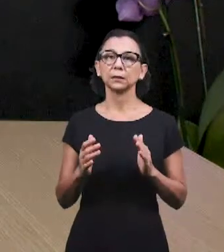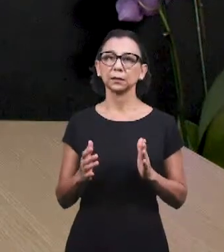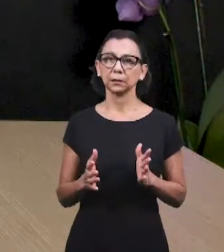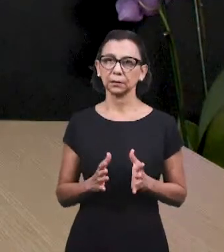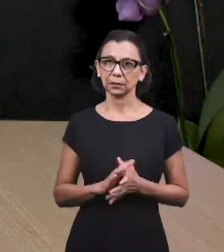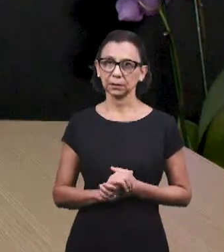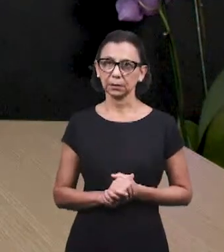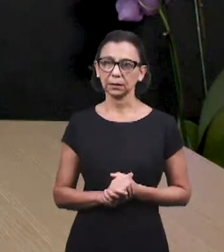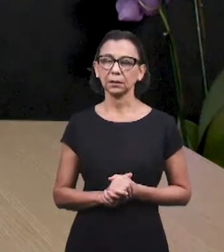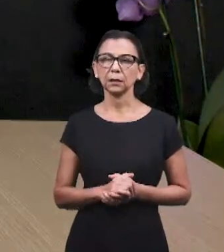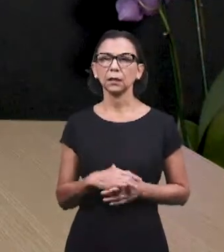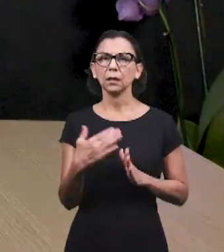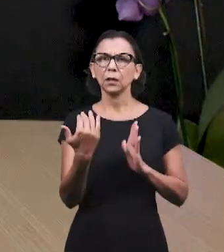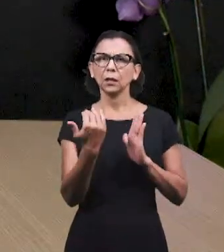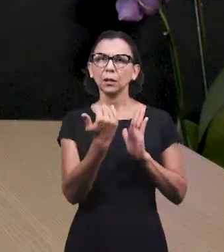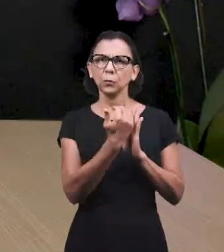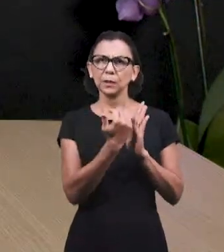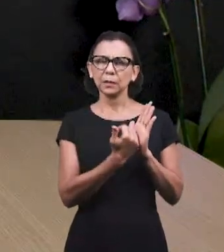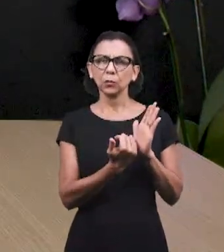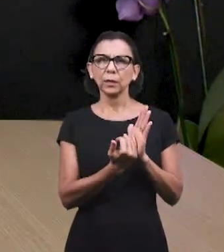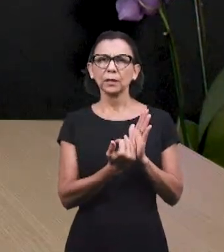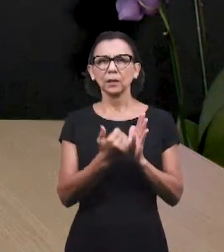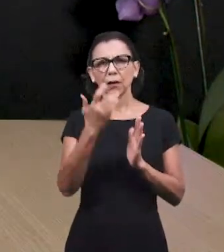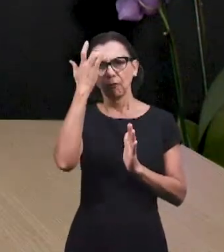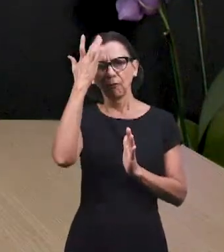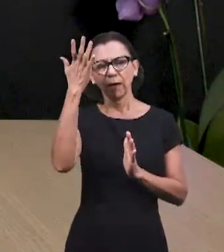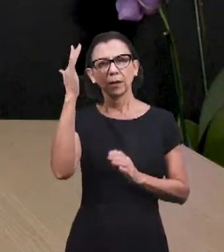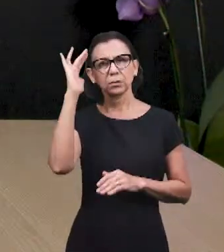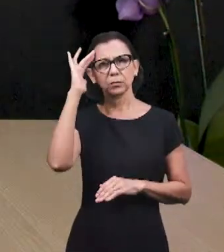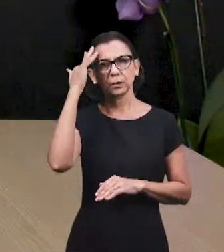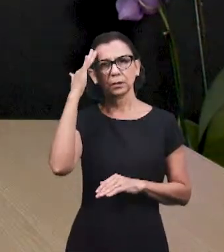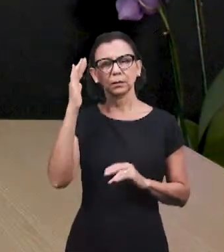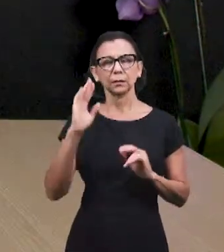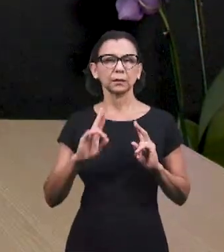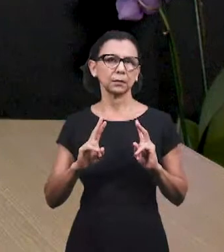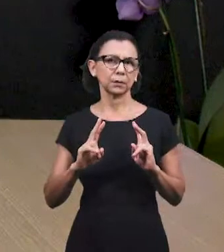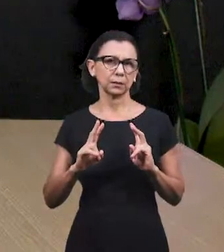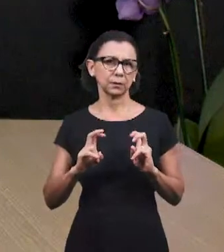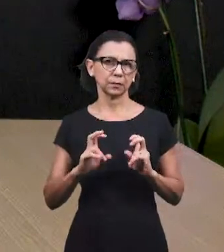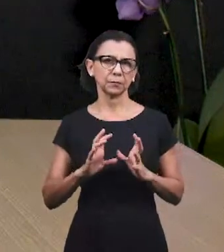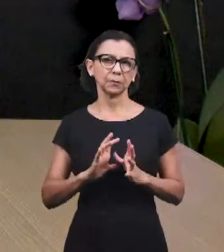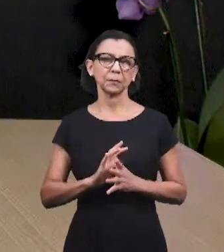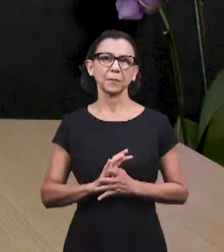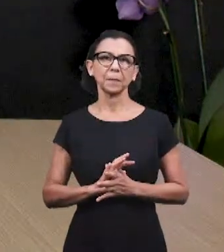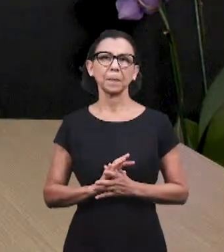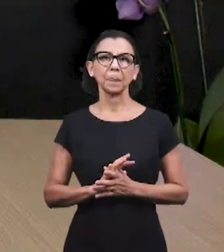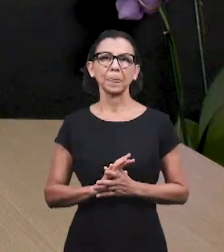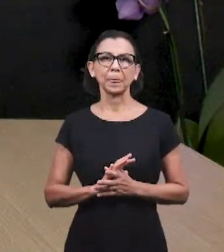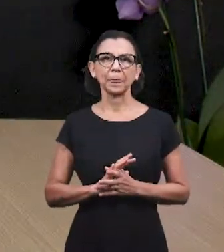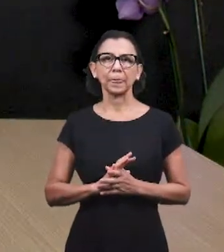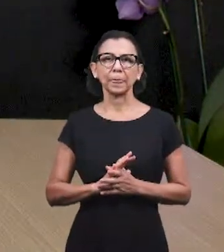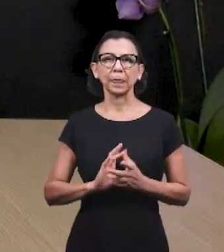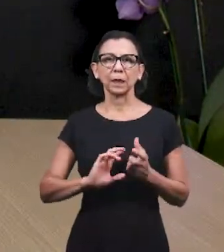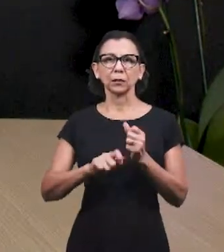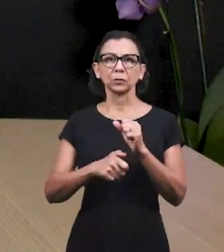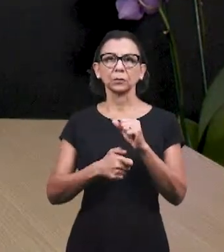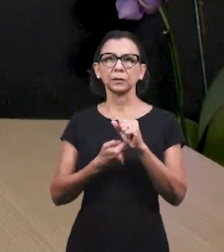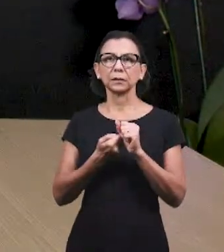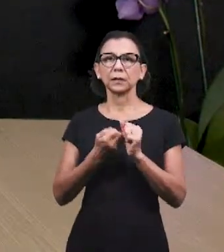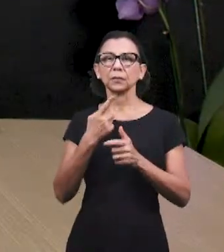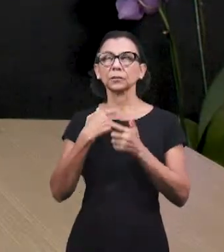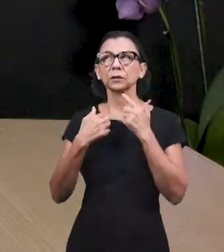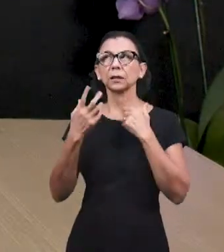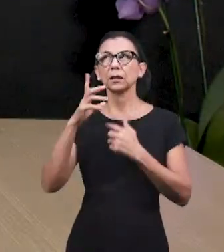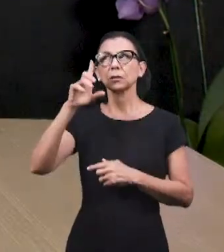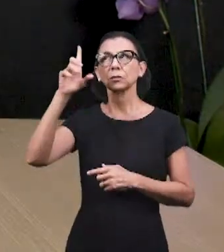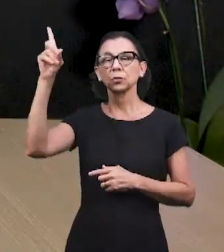de entendimento a respeito do nosso tema ou do nosso assunto, que é descobrindo os mistérios da vontade de